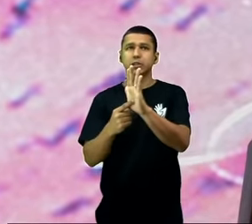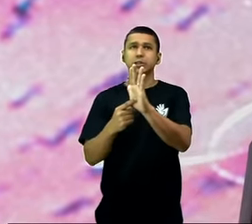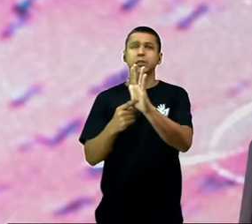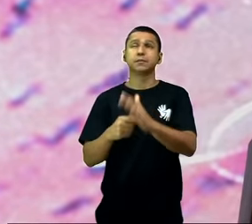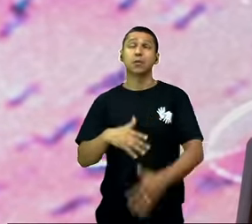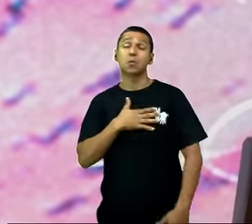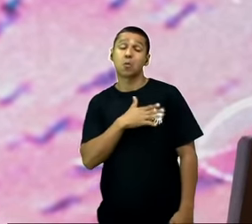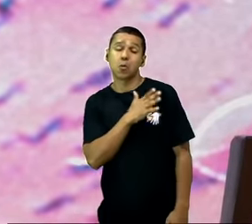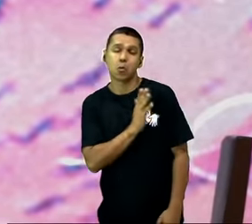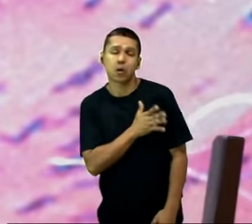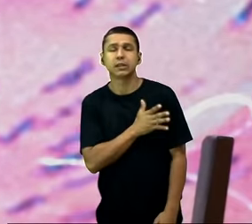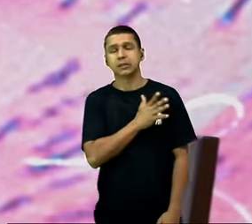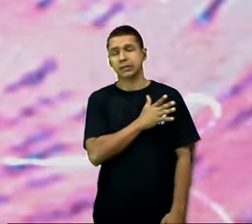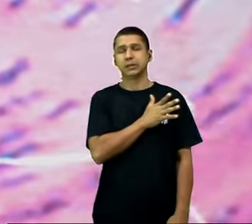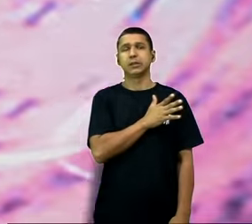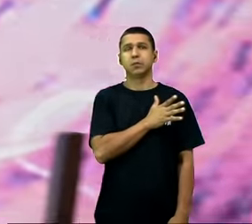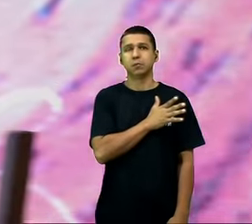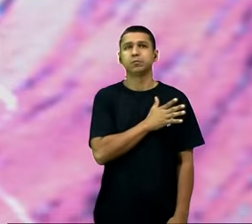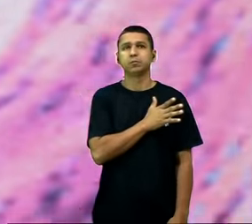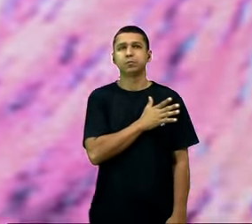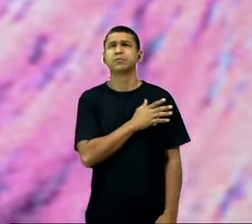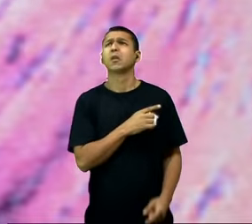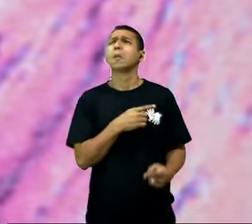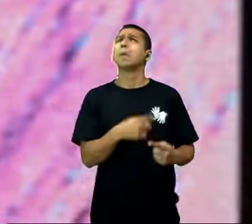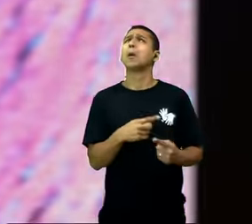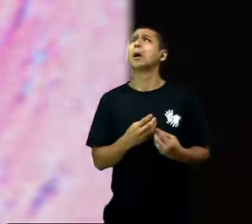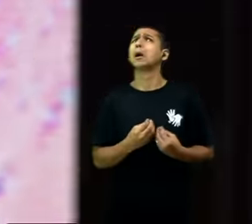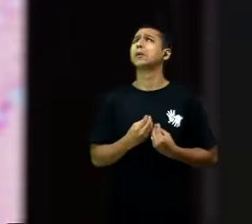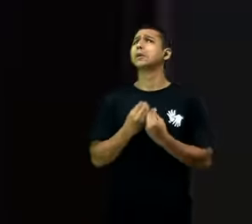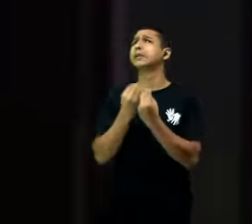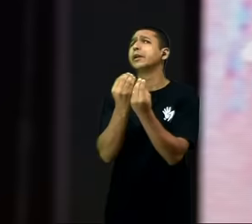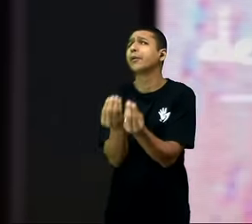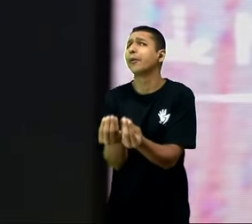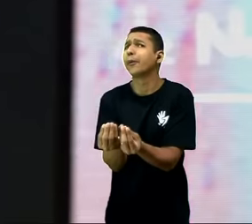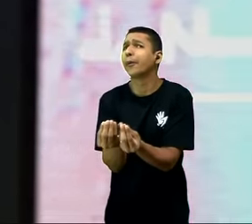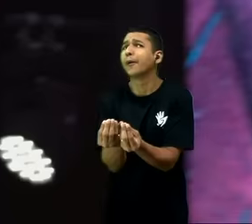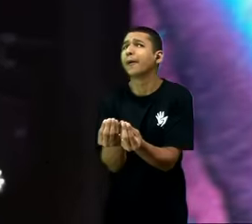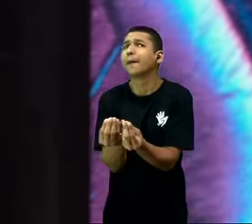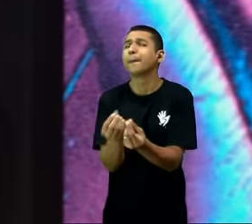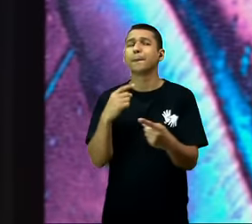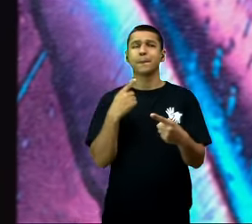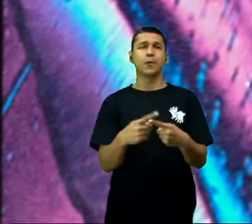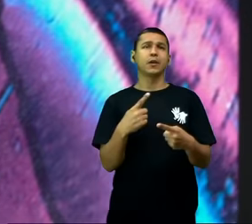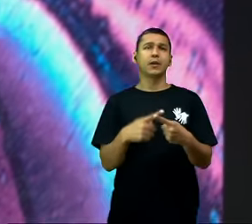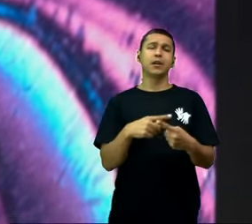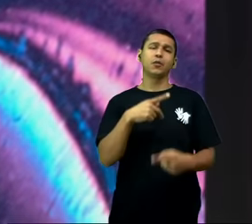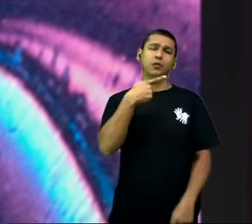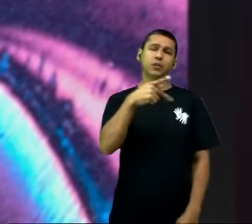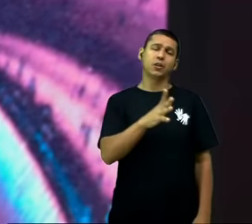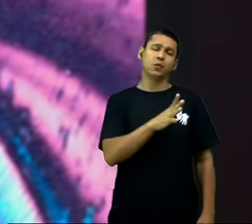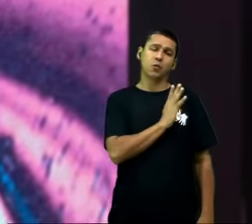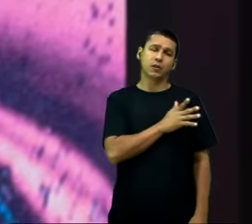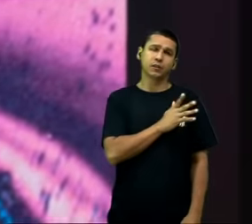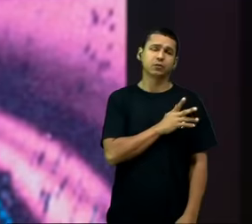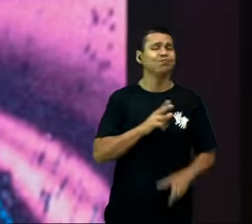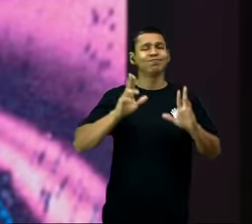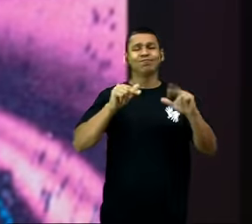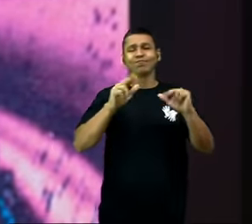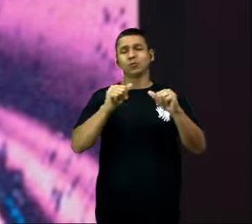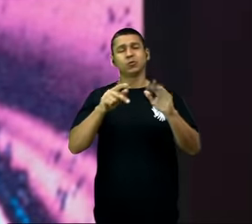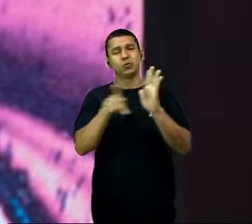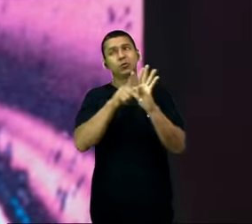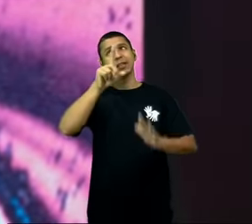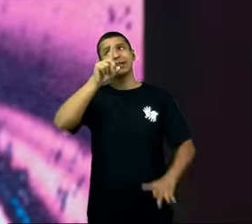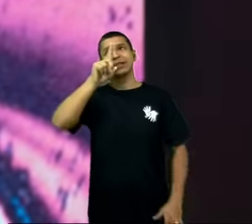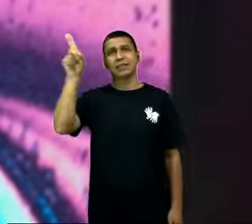minhas intenções. Não entregou por quê? Porque nunca teu coração foi dele. Porque quando nosso coração é dele,